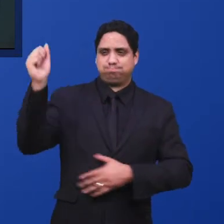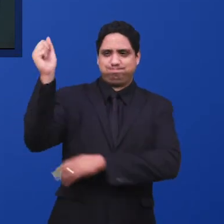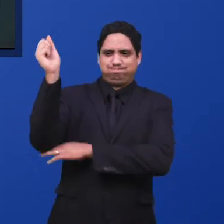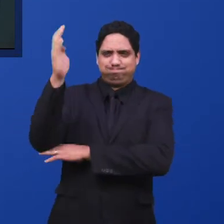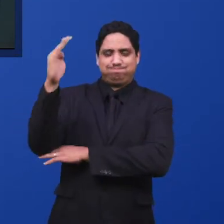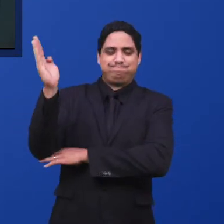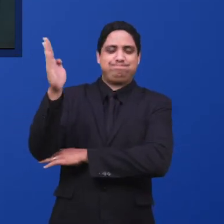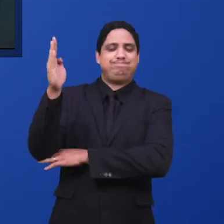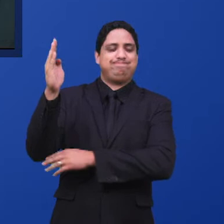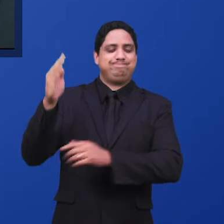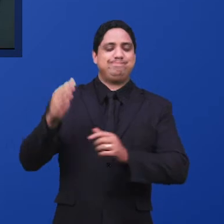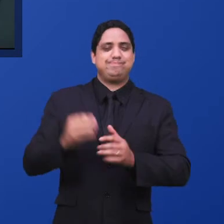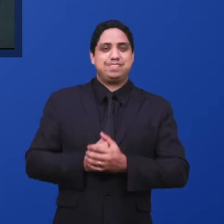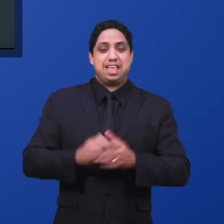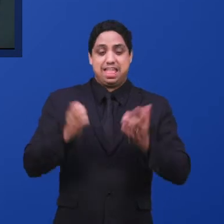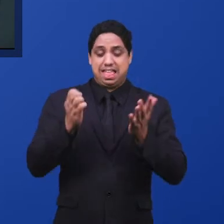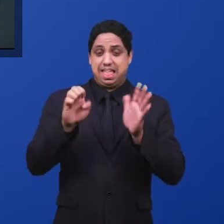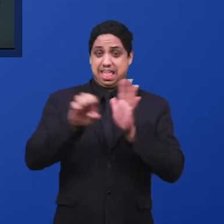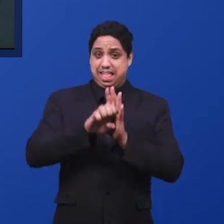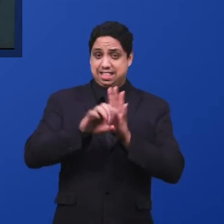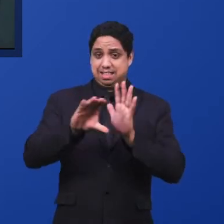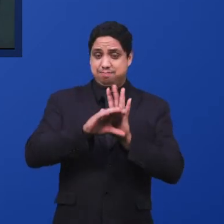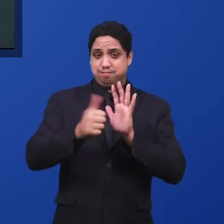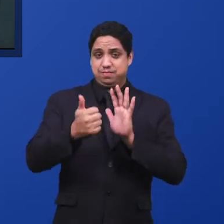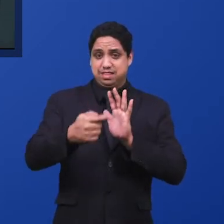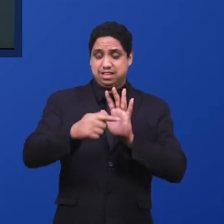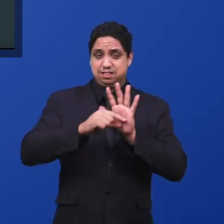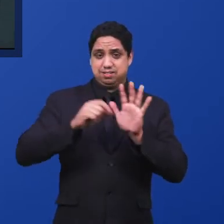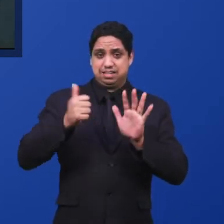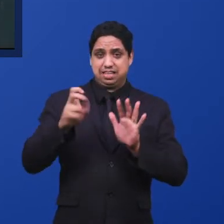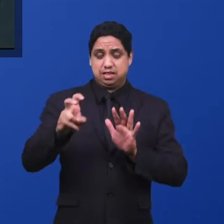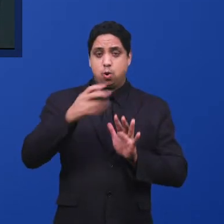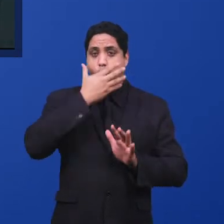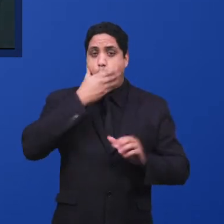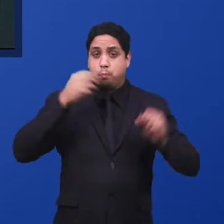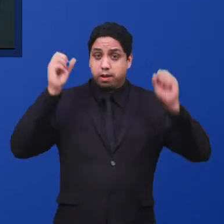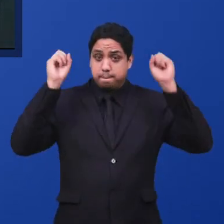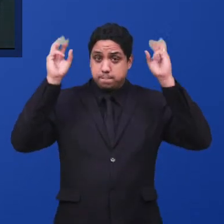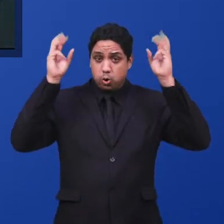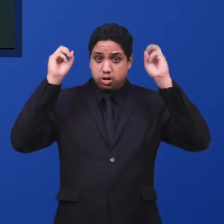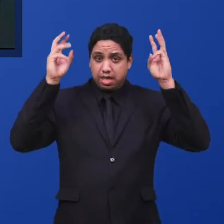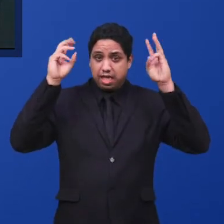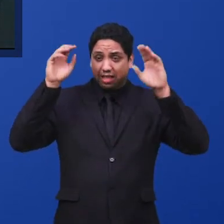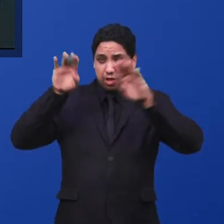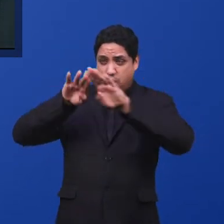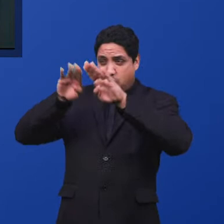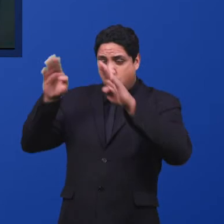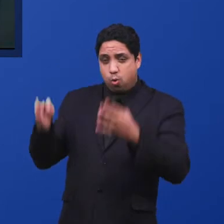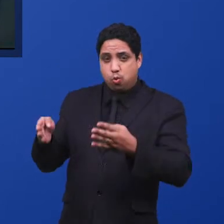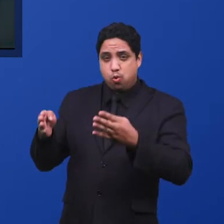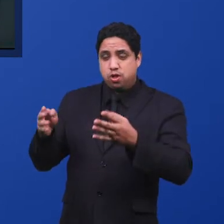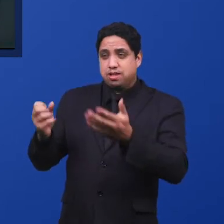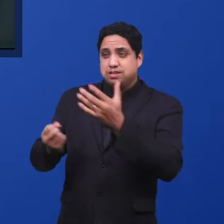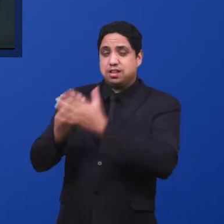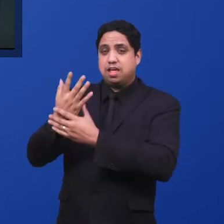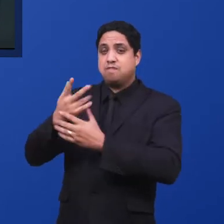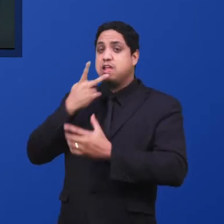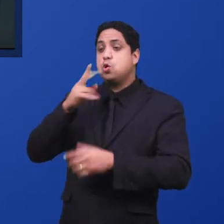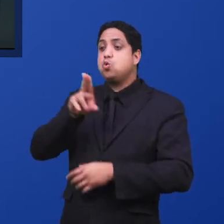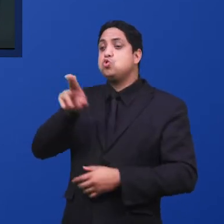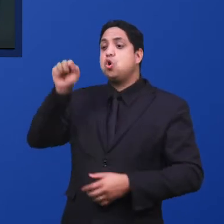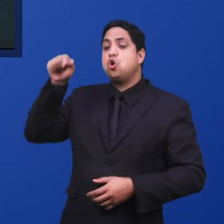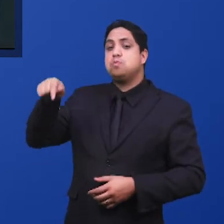Êxodo 17:15. E Moisés edificou um altar e o chamou seu nome.